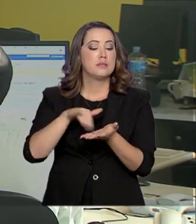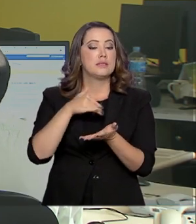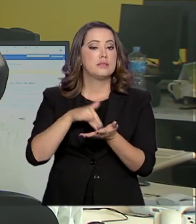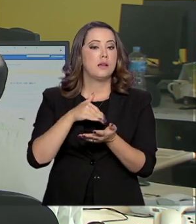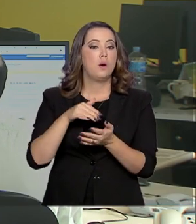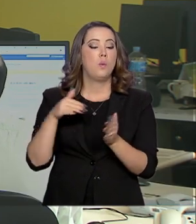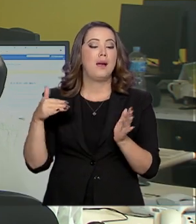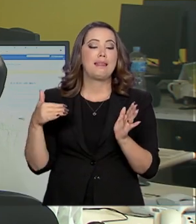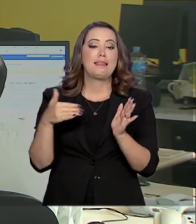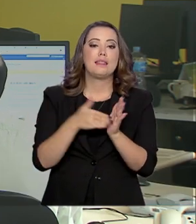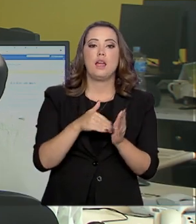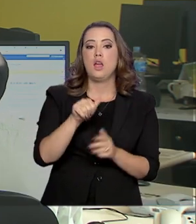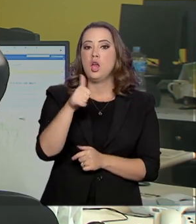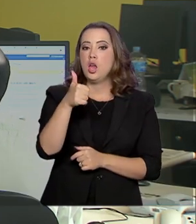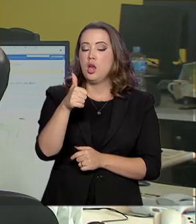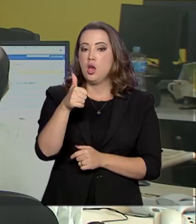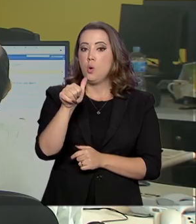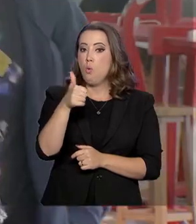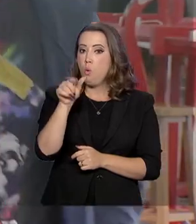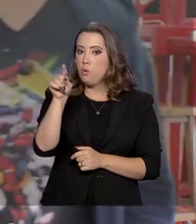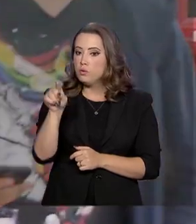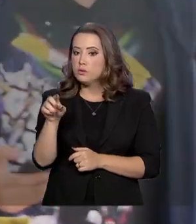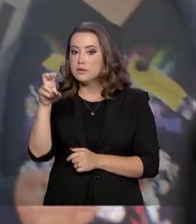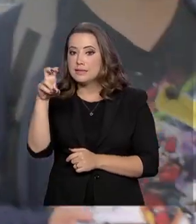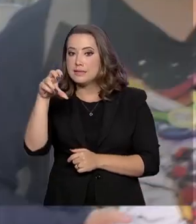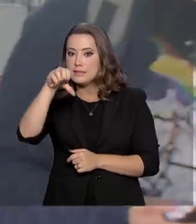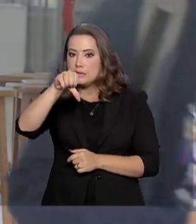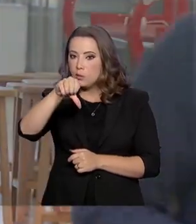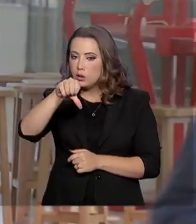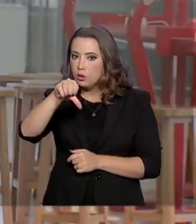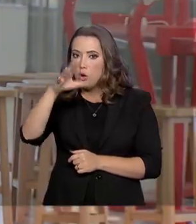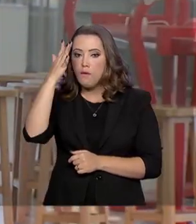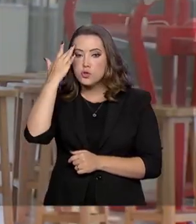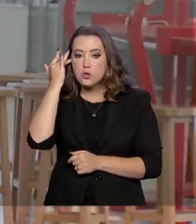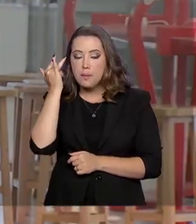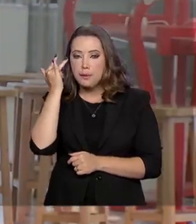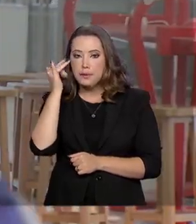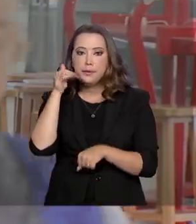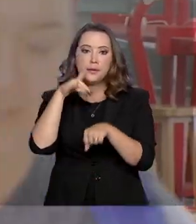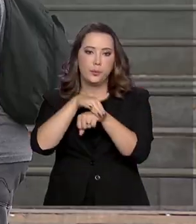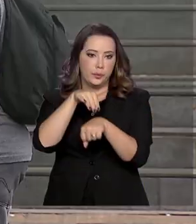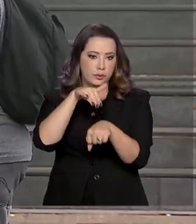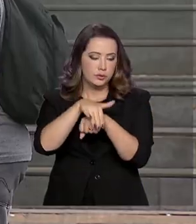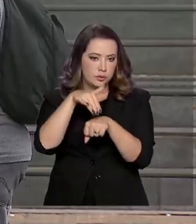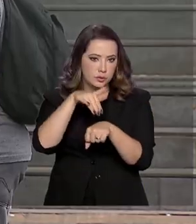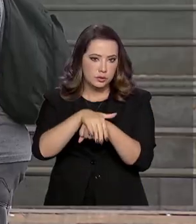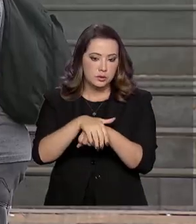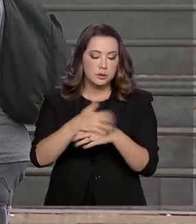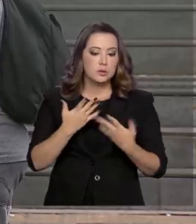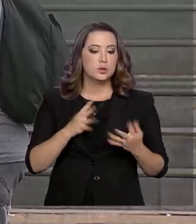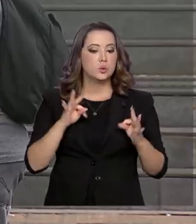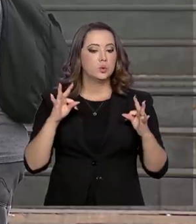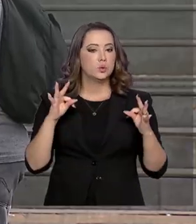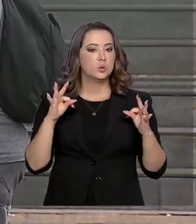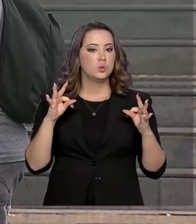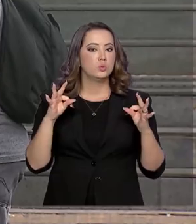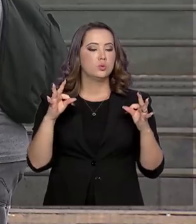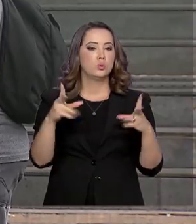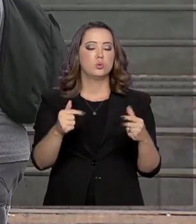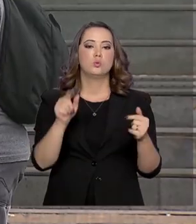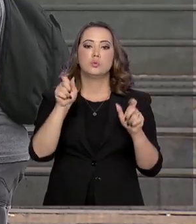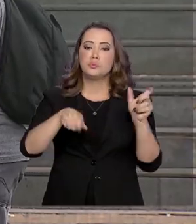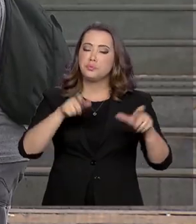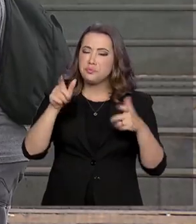amanhã, ou seja, mais dois dias de prazo. São oferecidas ao todo 70 mil vagas. Apesar do prazo de inscrição ter se